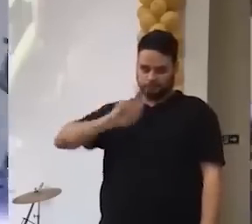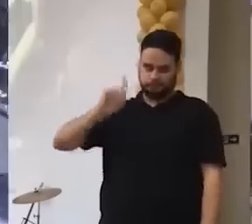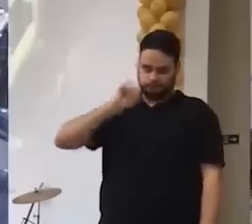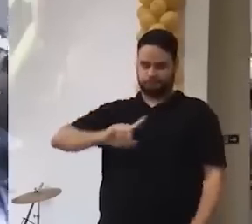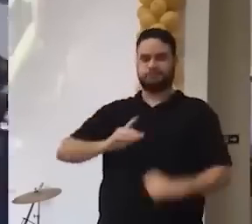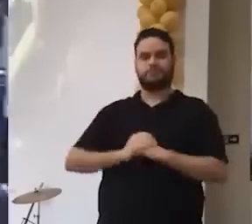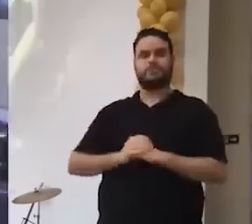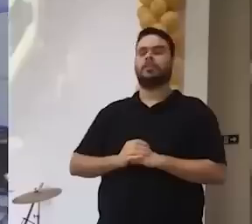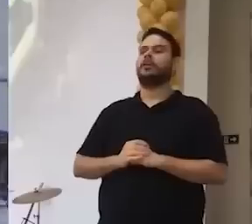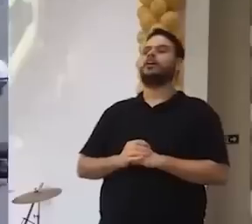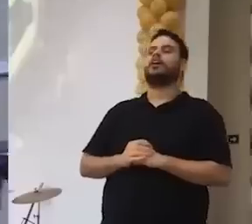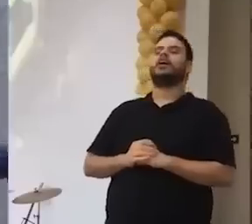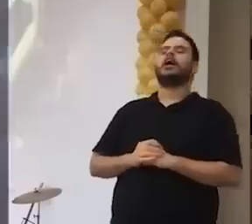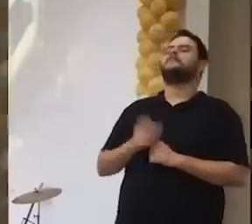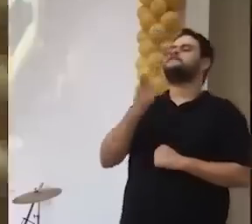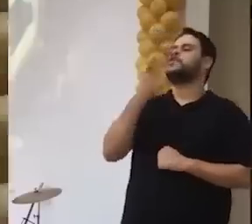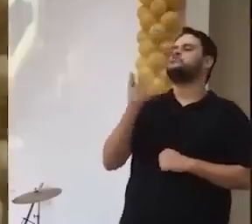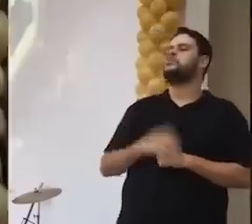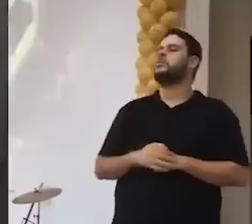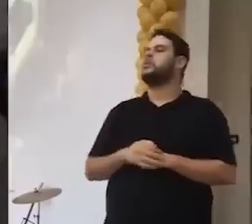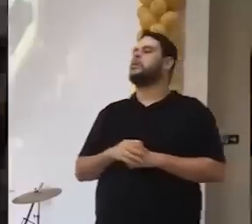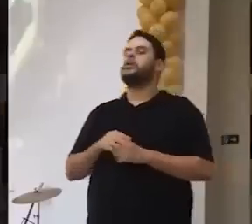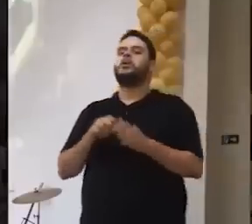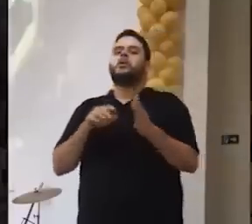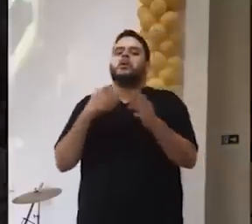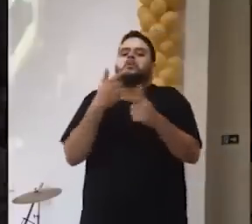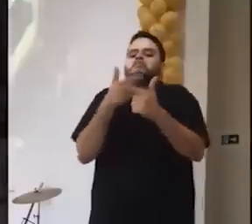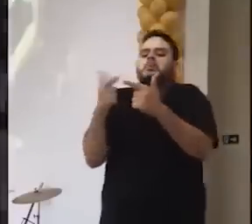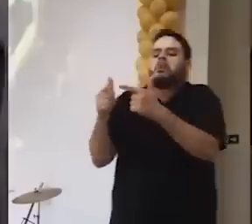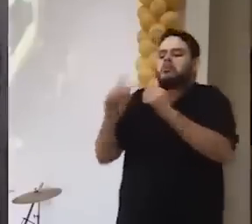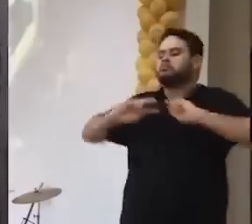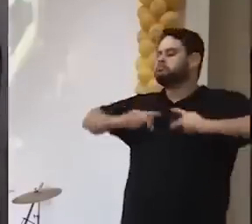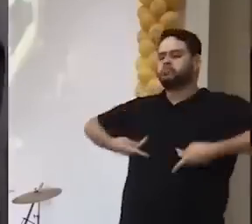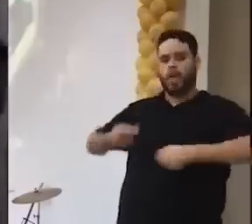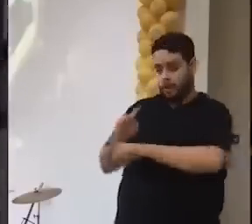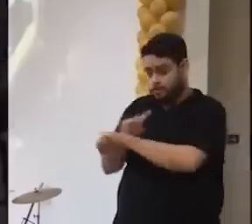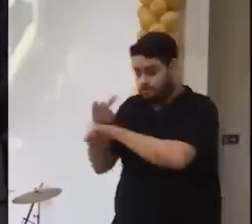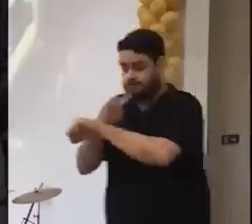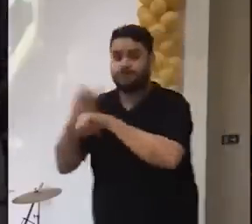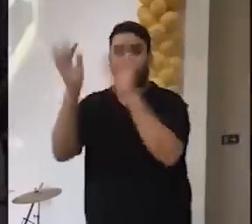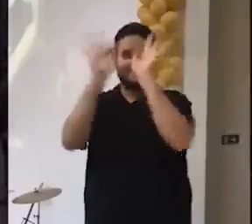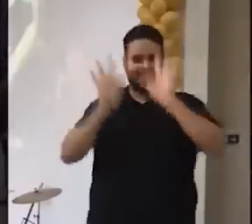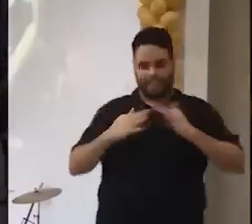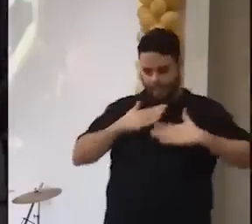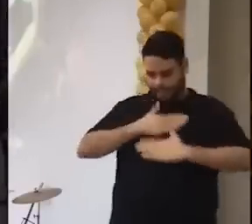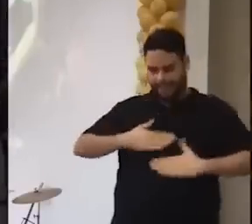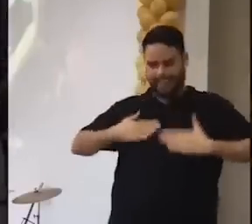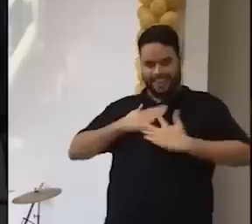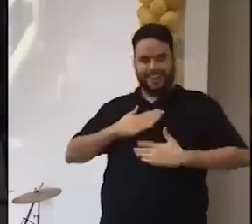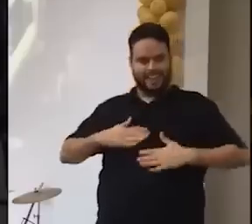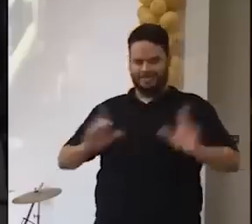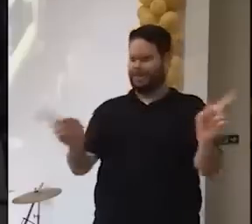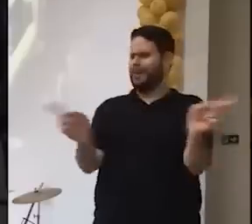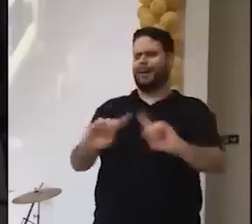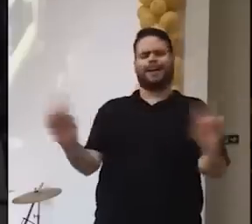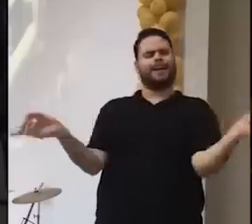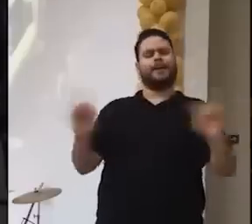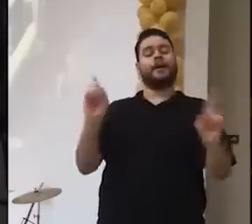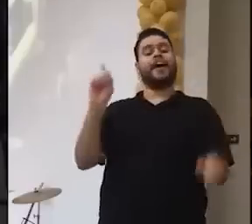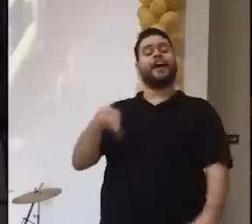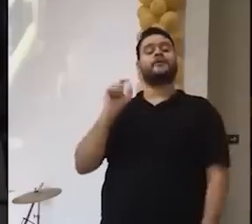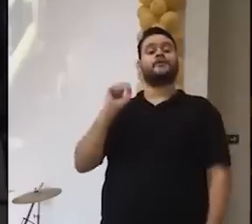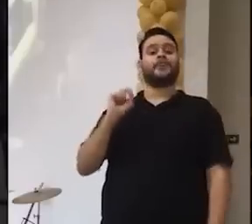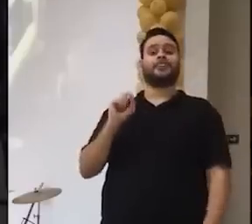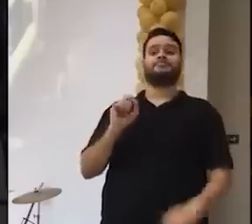disse que o problema do homem não é a busca da felicidade, não é a busca do prazer, não, o problema do homem é contentar-se com